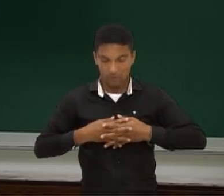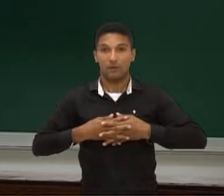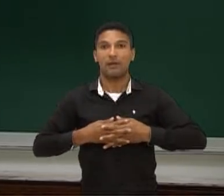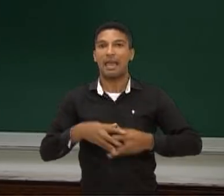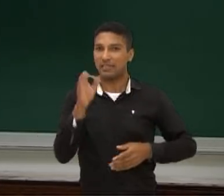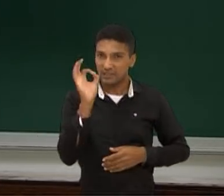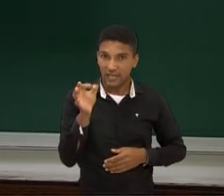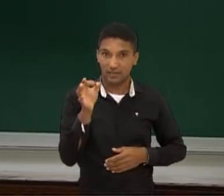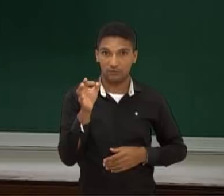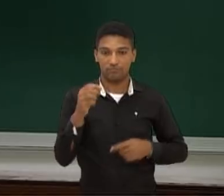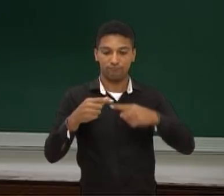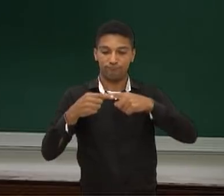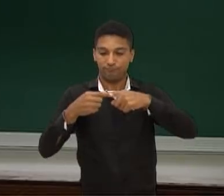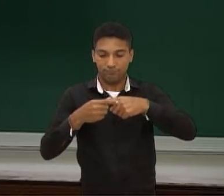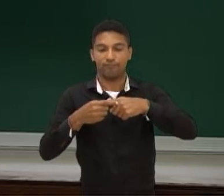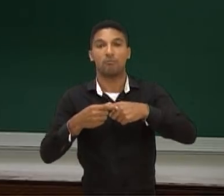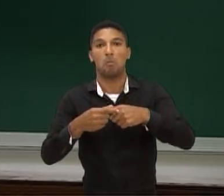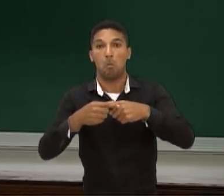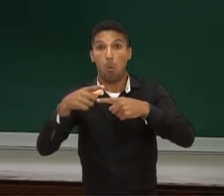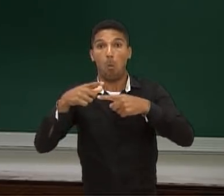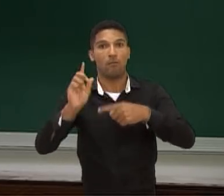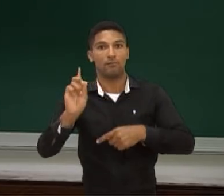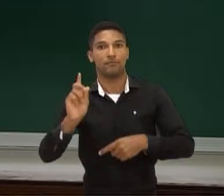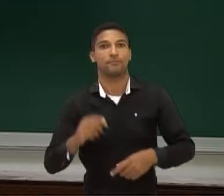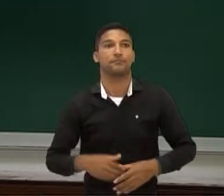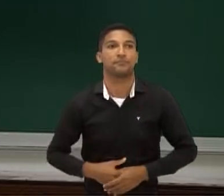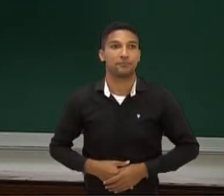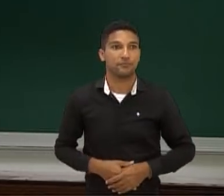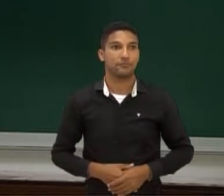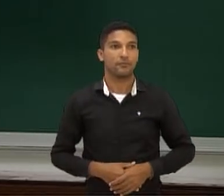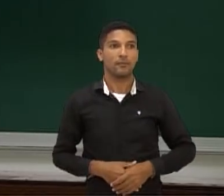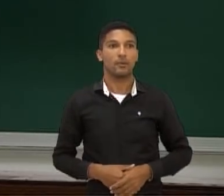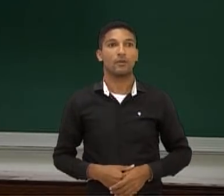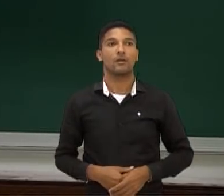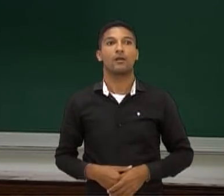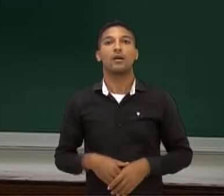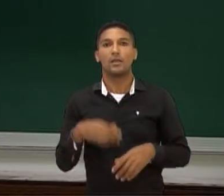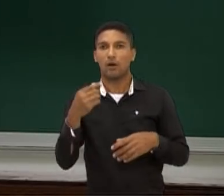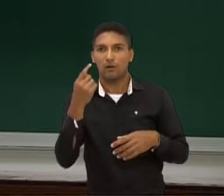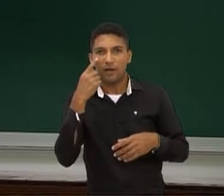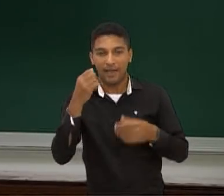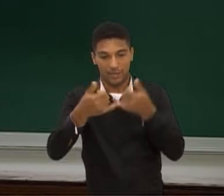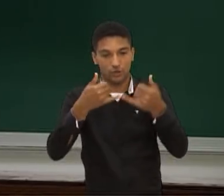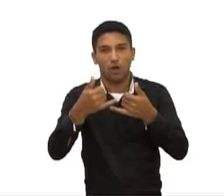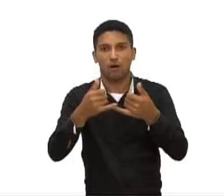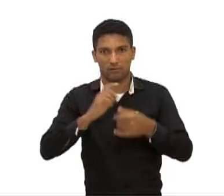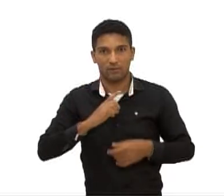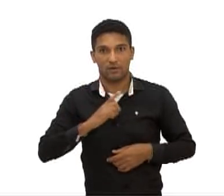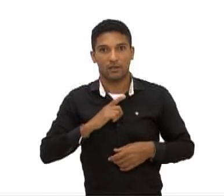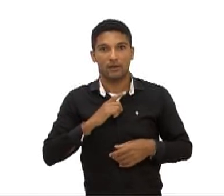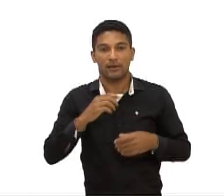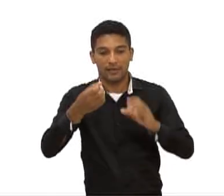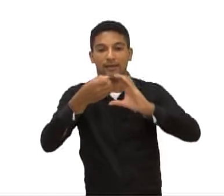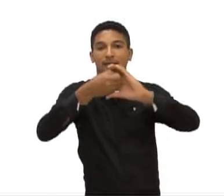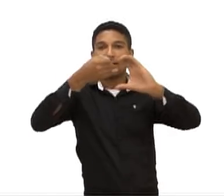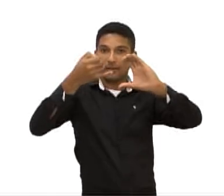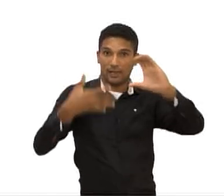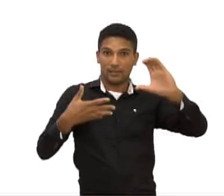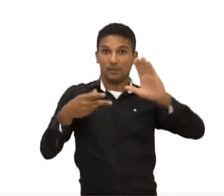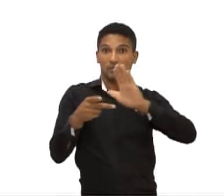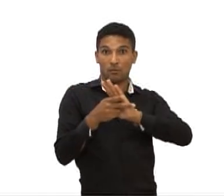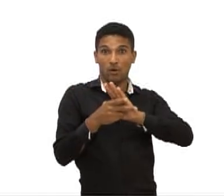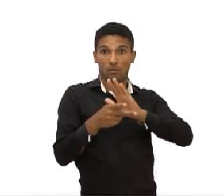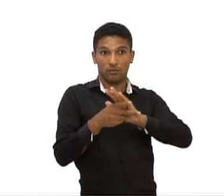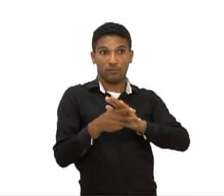elas, beleza? Então, ao analisar as peças desses jogos, verificamos uma importante característica, tá?